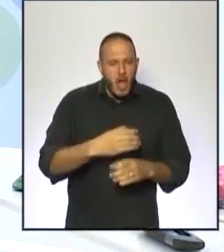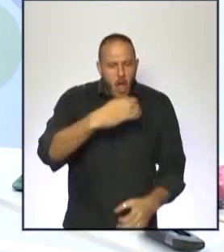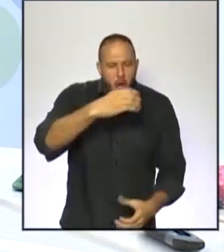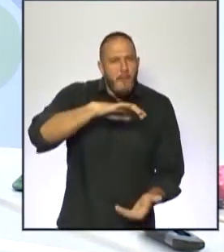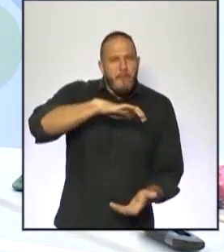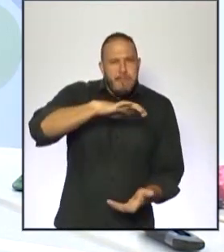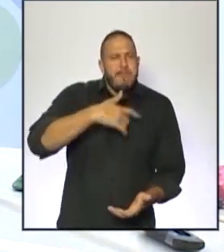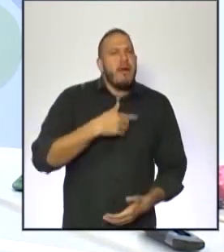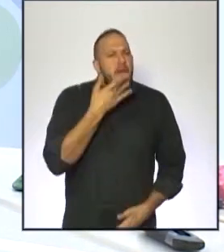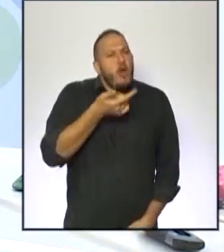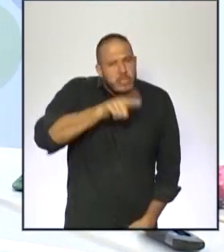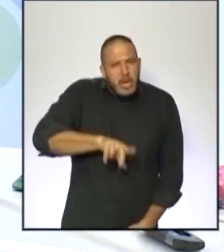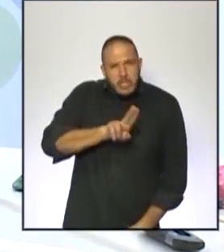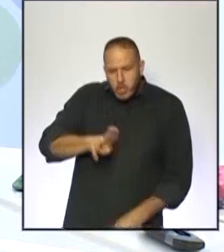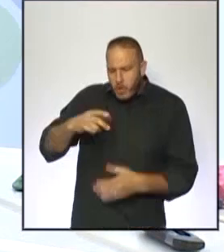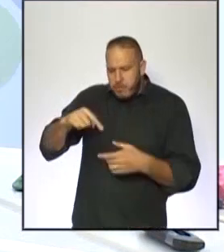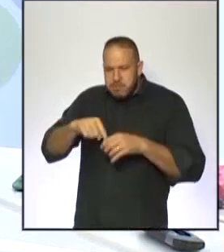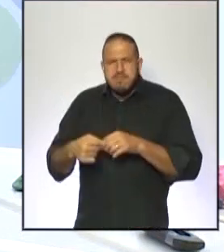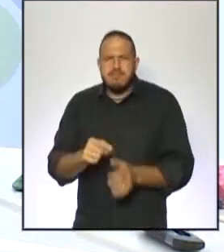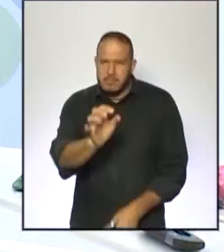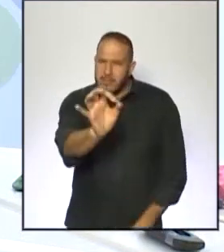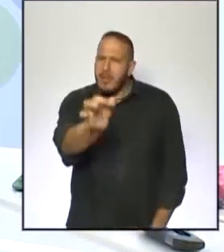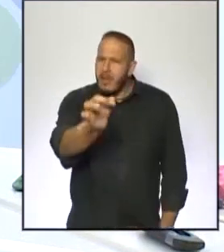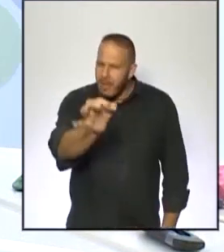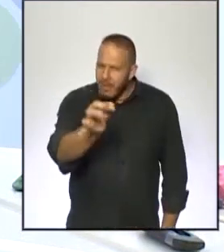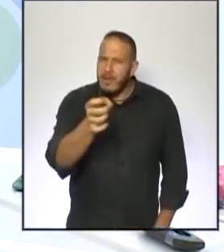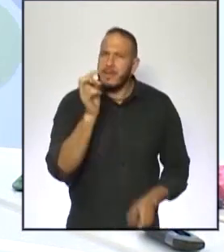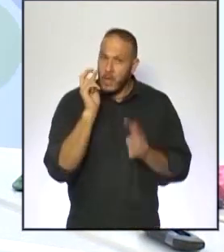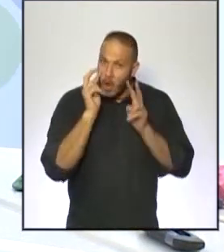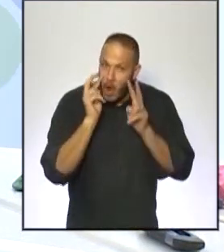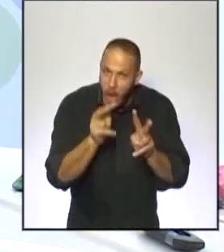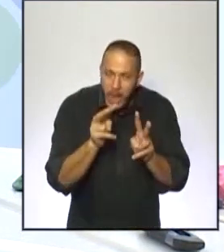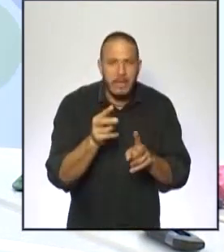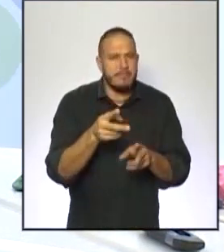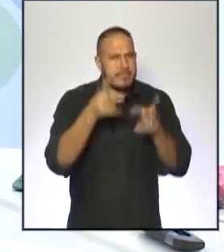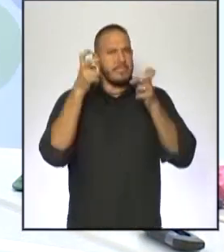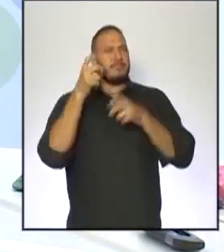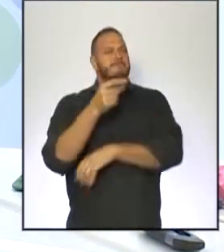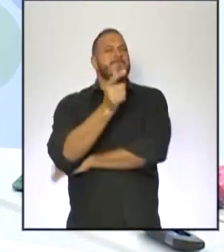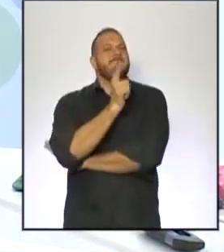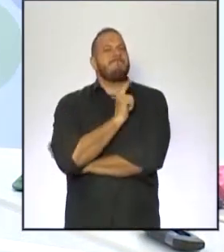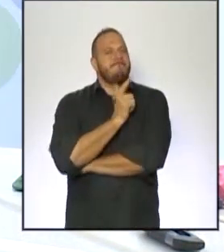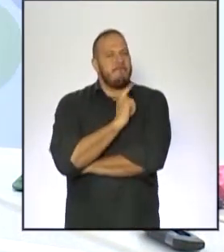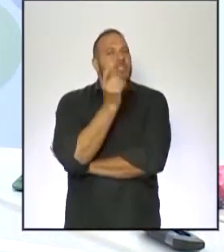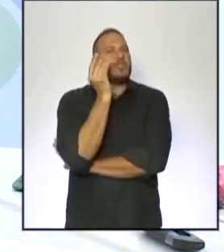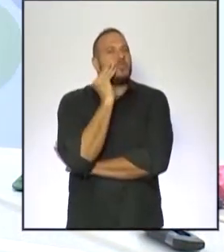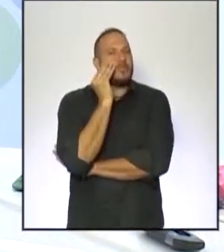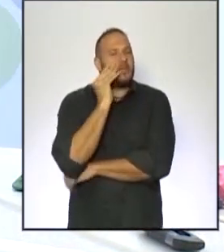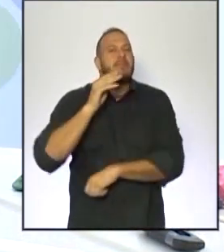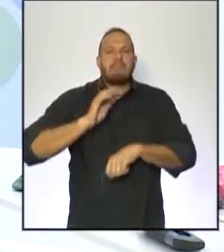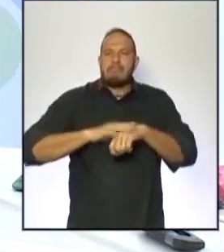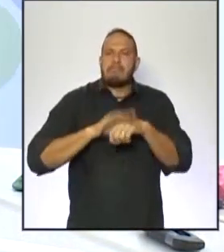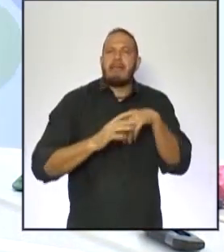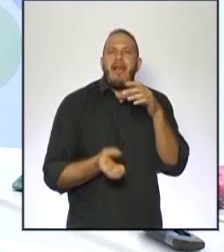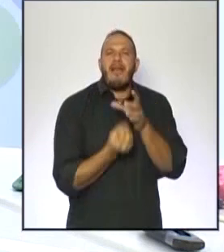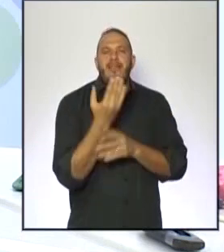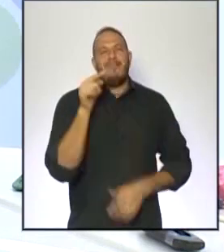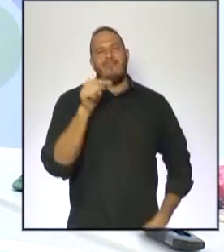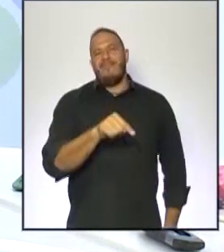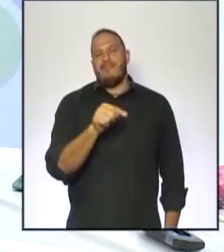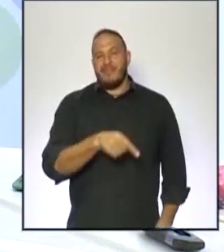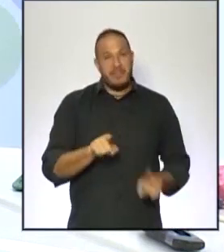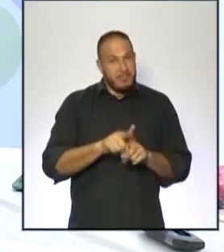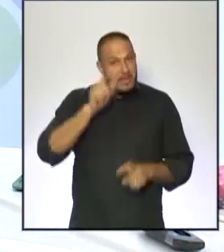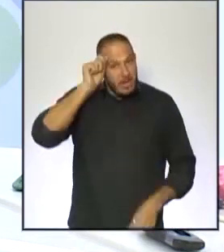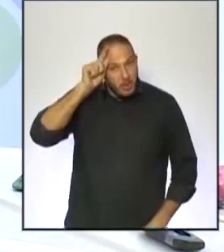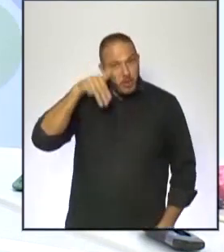que ele queria reutilizar. É isso mesmo, ó, é olhar para a oportunidade e criar através dela. E a